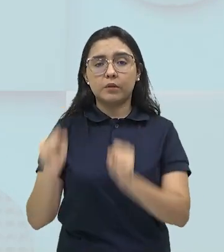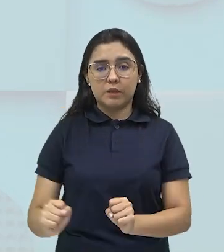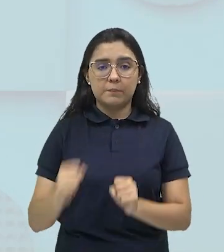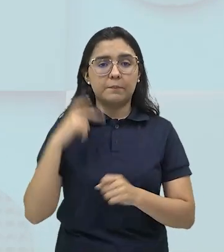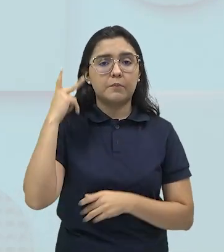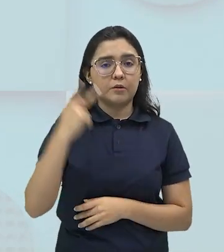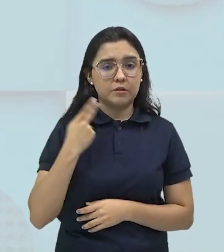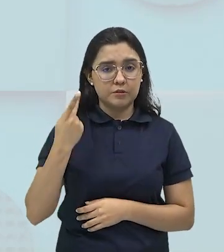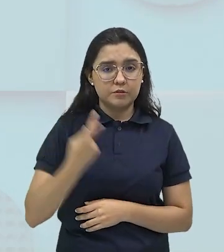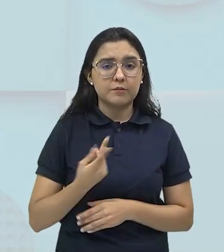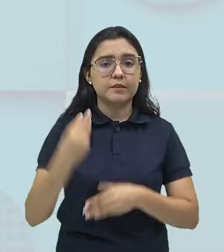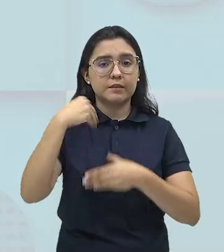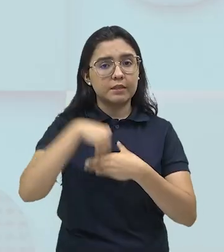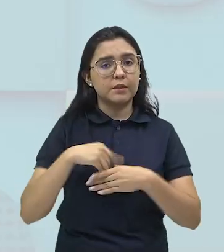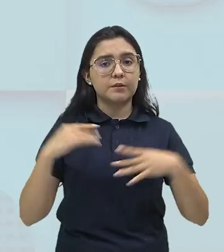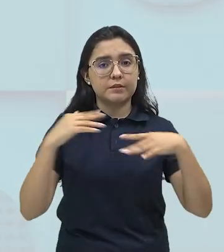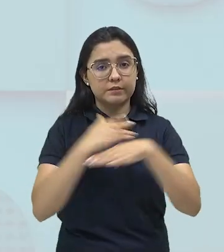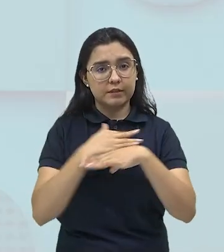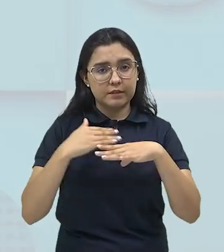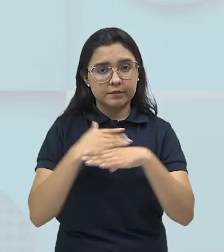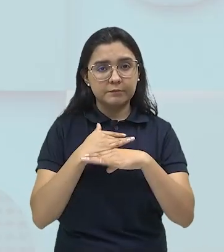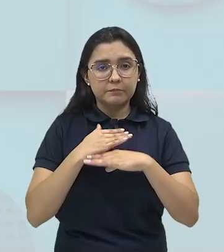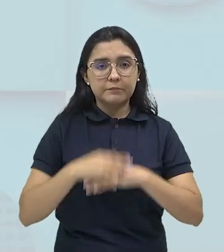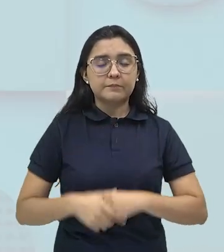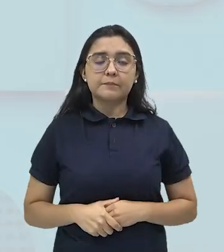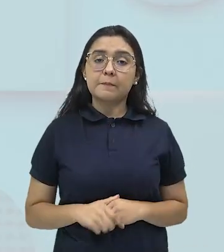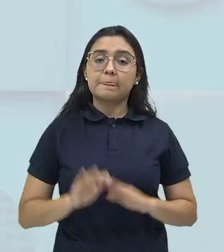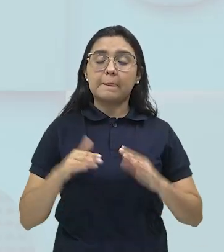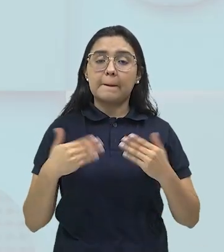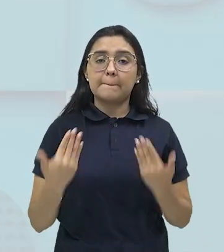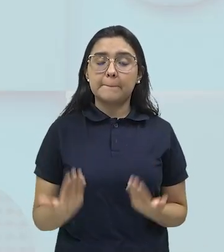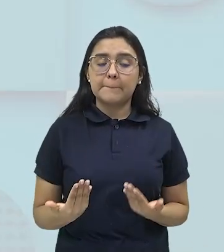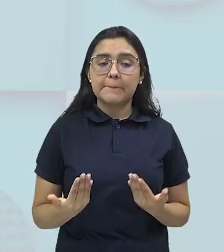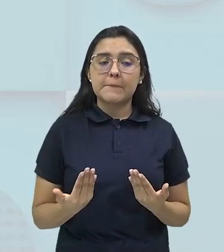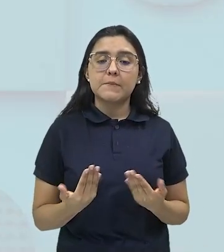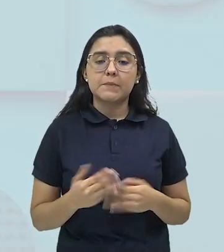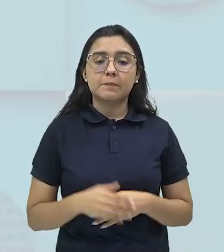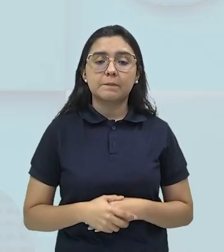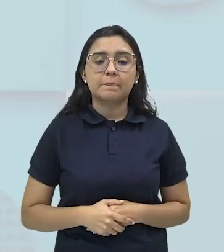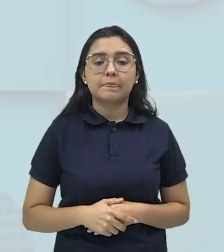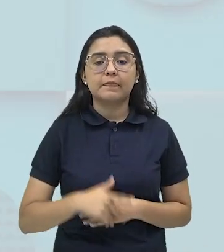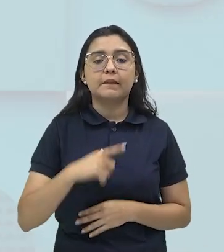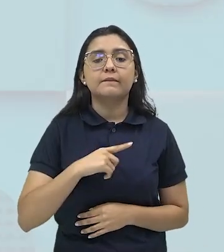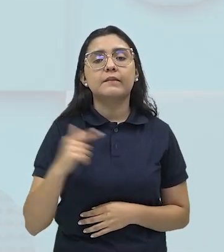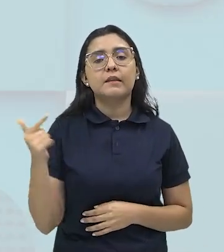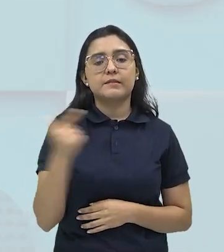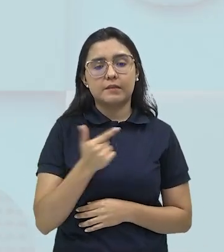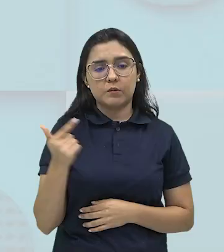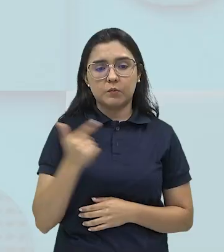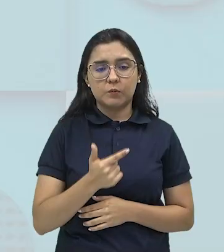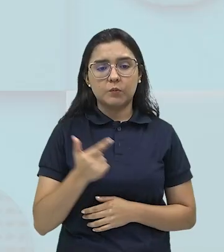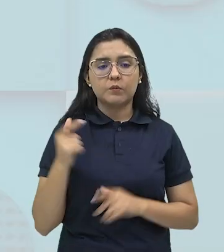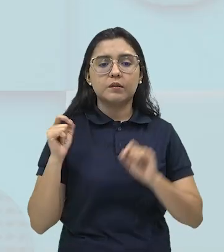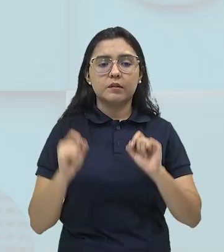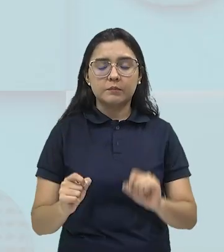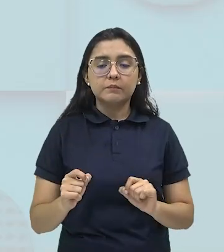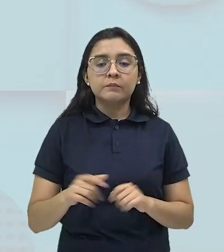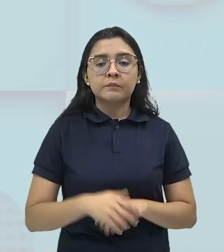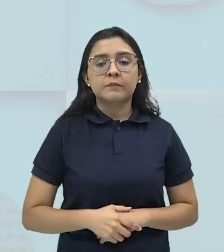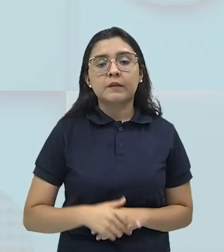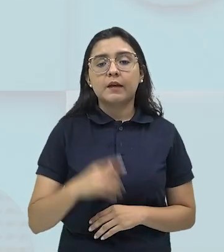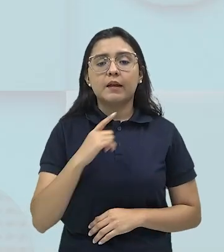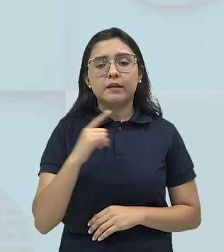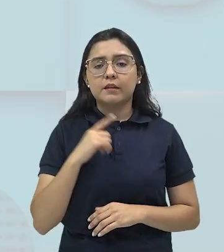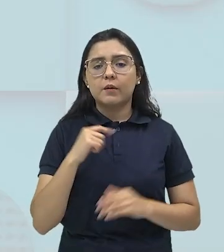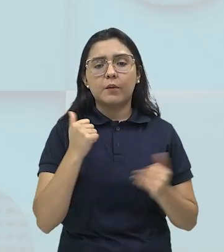queria nessa cidade. Sendo que, na segunda revolta que acontece na história, ele não